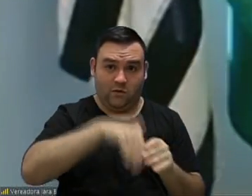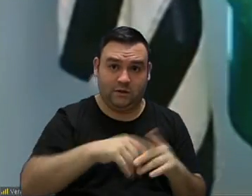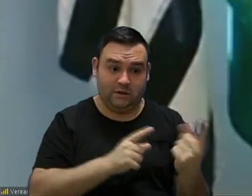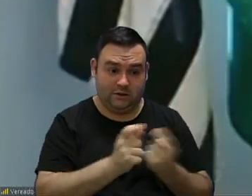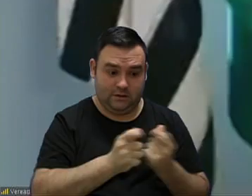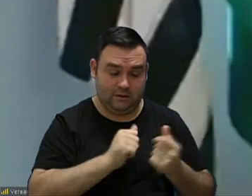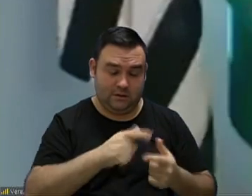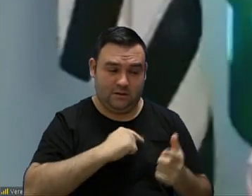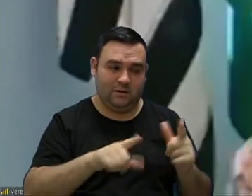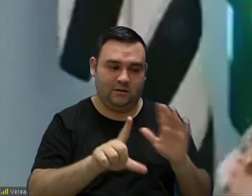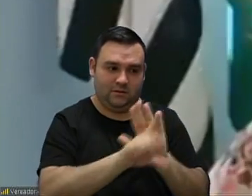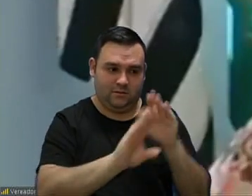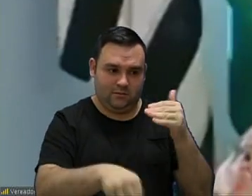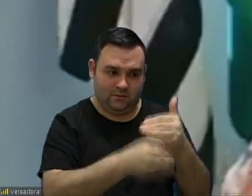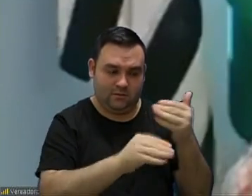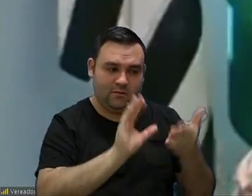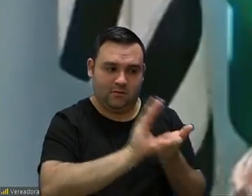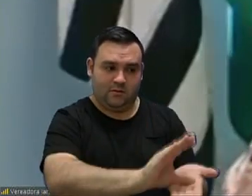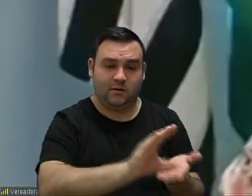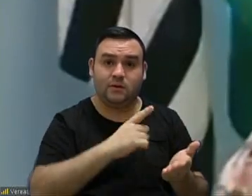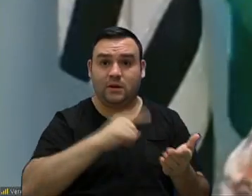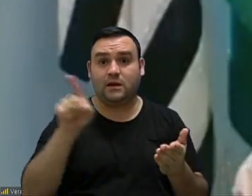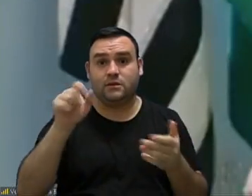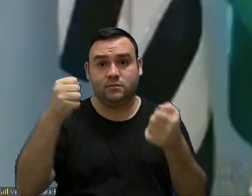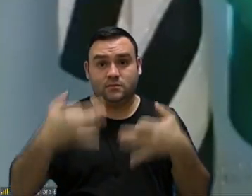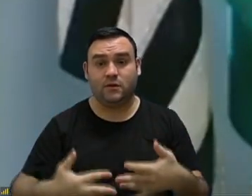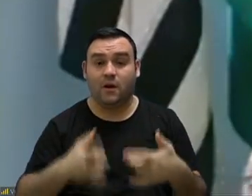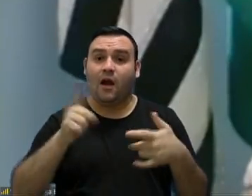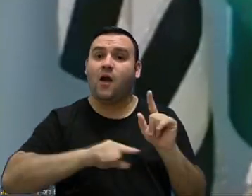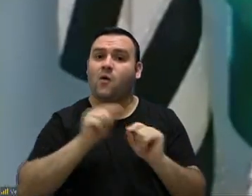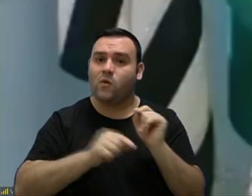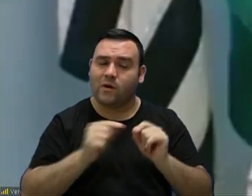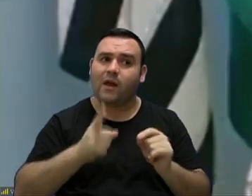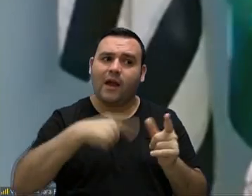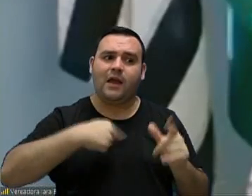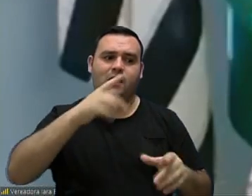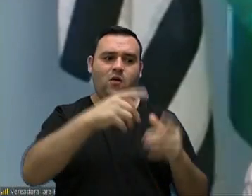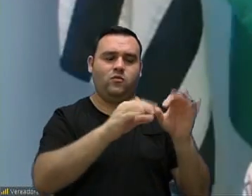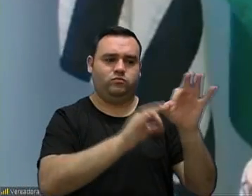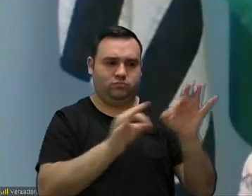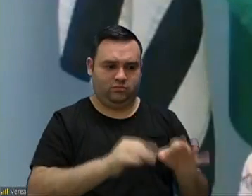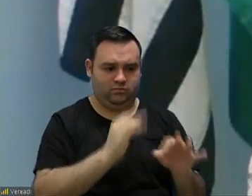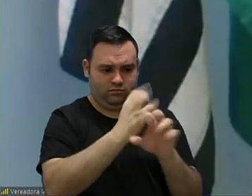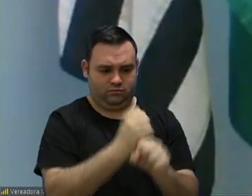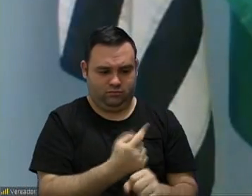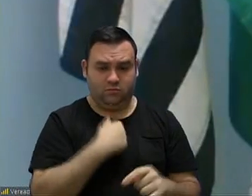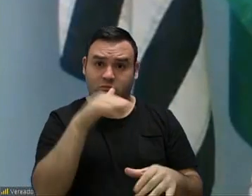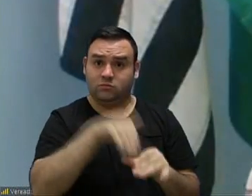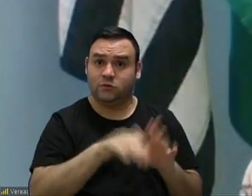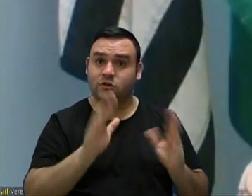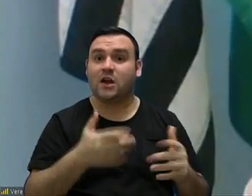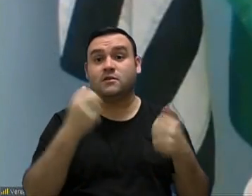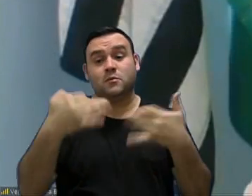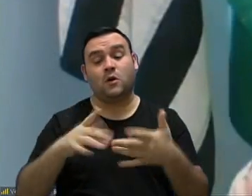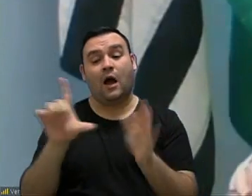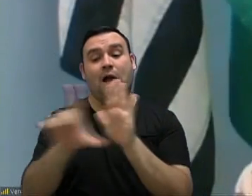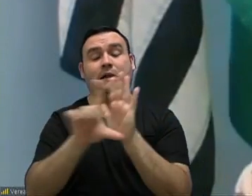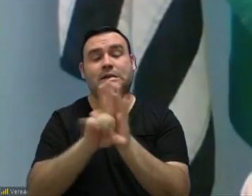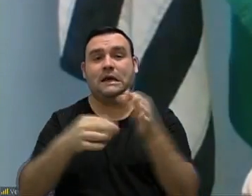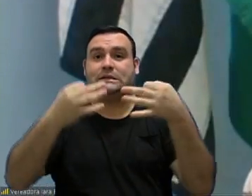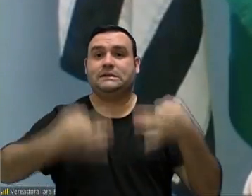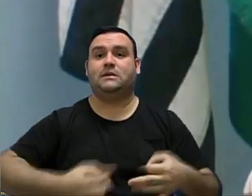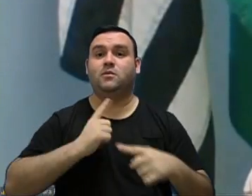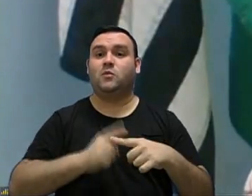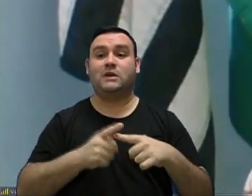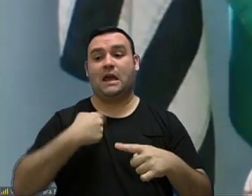a emenda, a lei específica que ele se referia, é o orçamento que eu votei. Mas ele dizia: não, eu preciso de uma lei específica, senão eu não